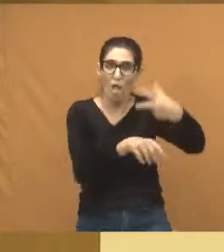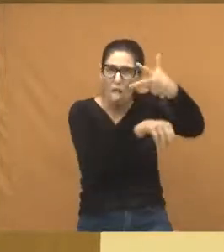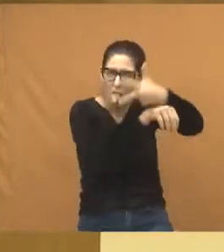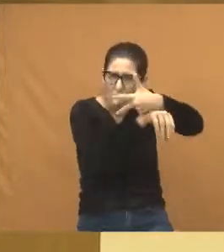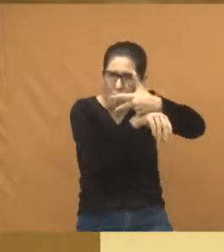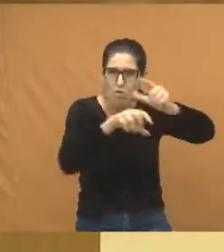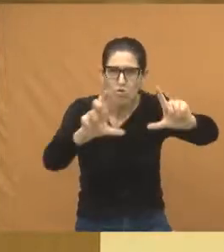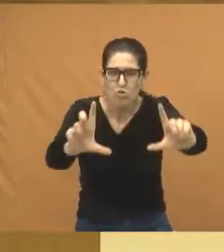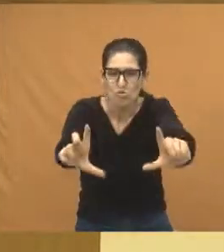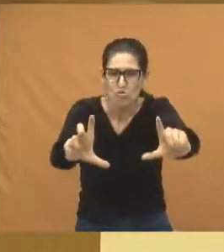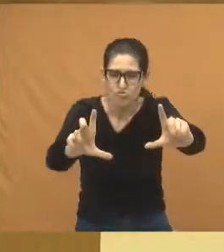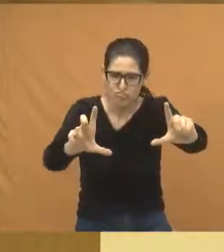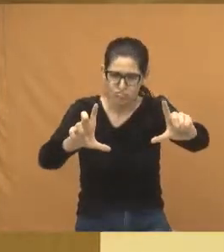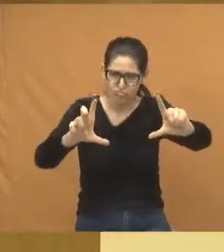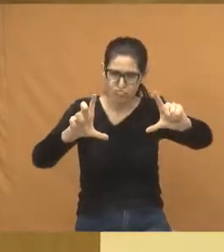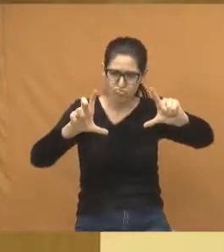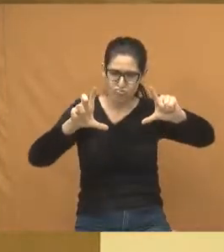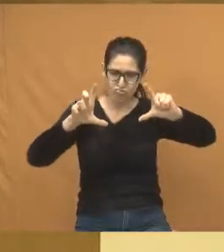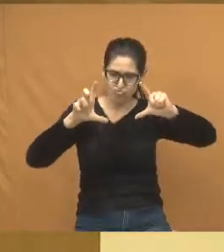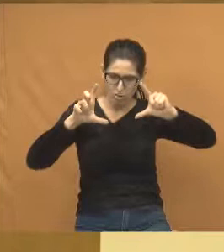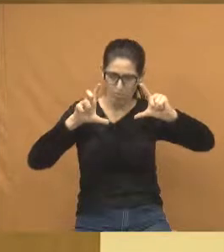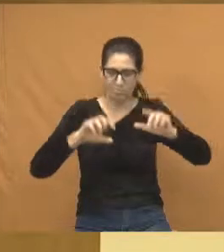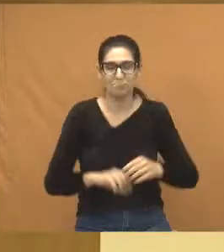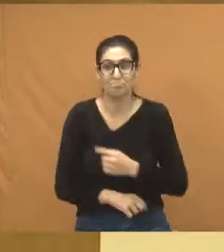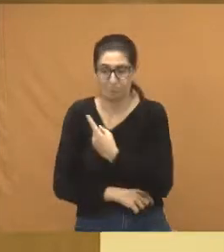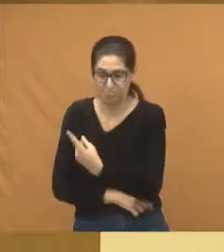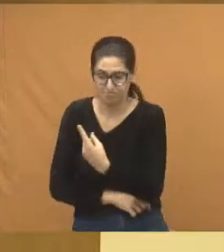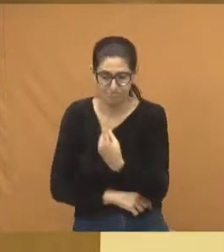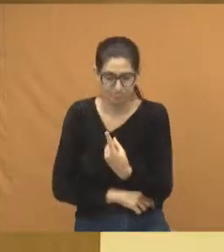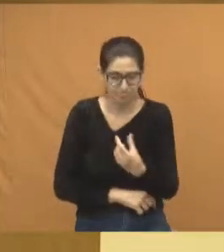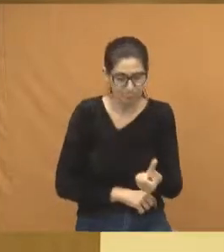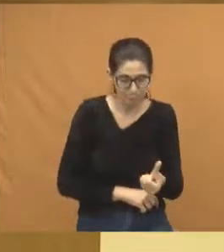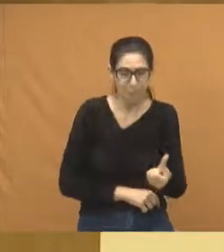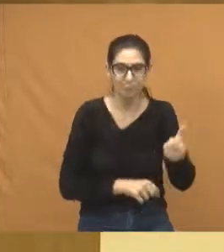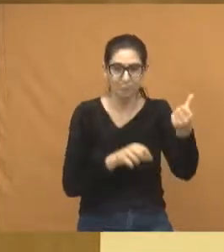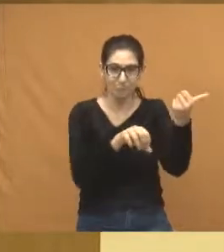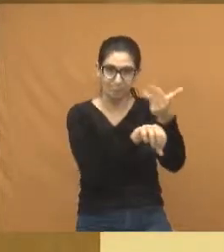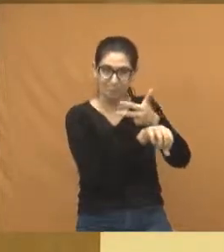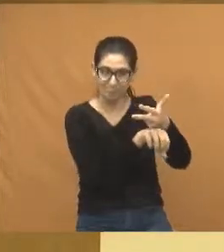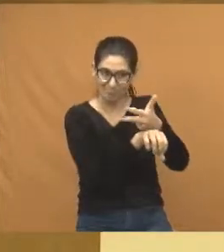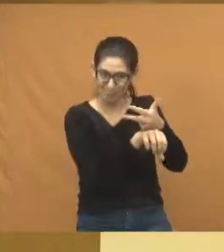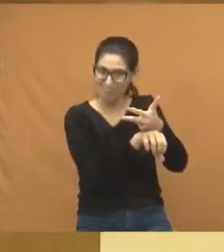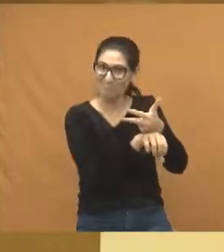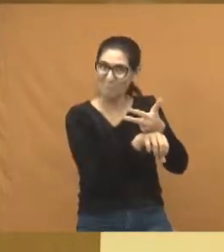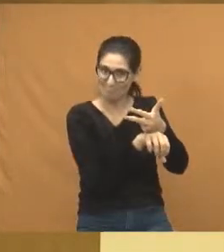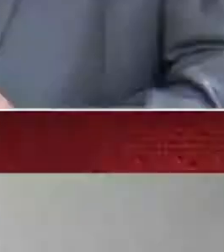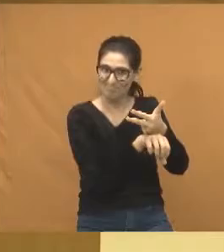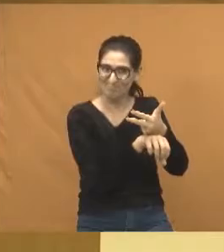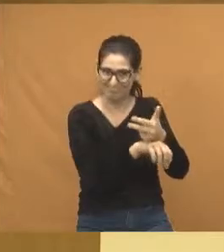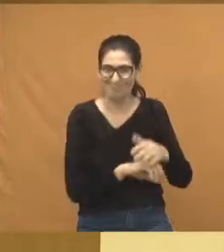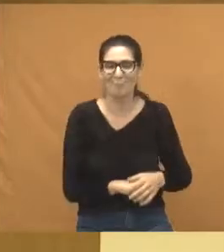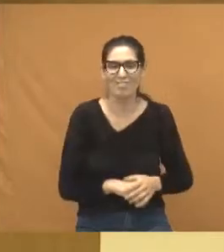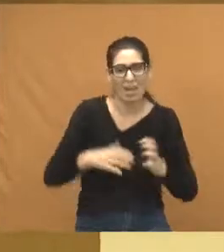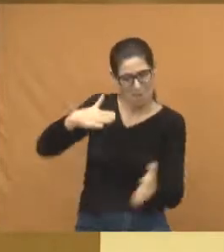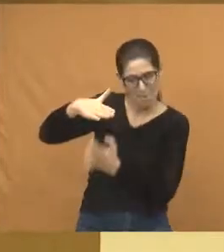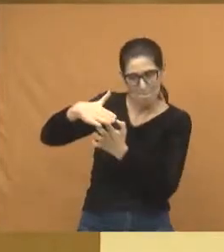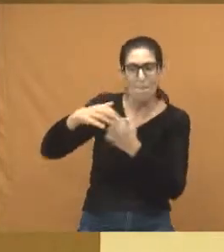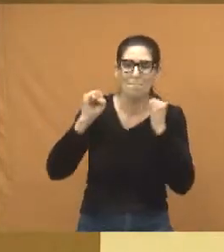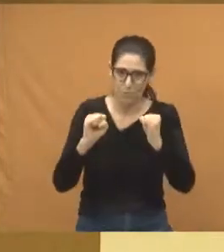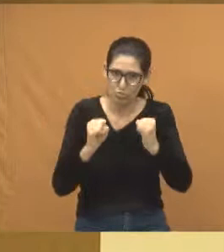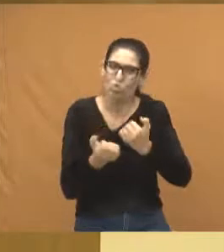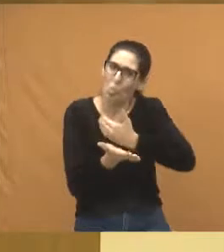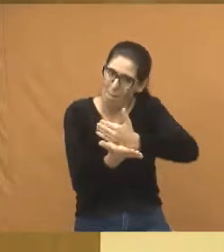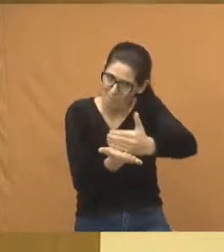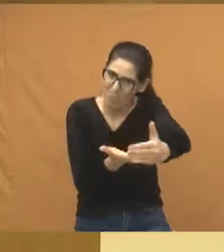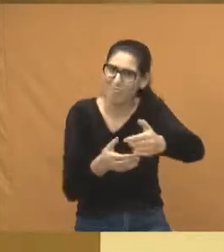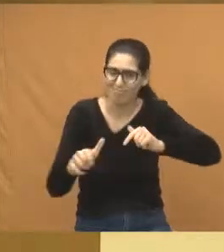segurança da nossa cidade. Se Deus quiser, são 116 câmeras. E a empresa já pode começar a trabalhar, porque o contrato já